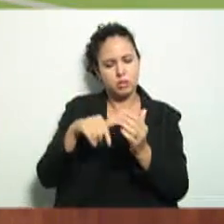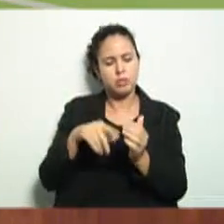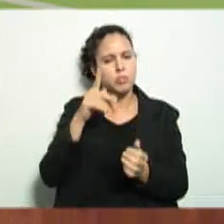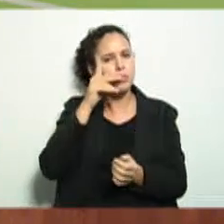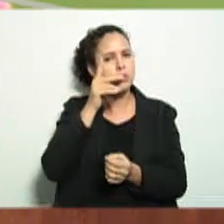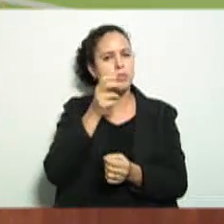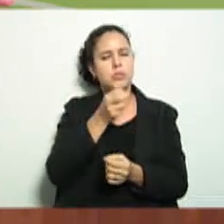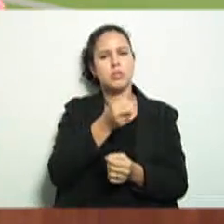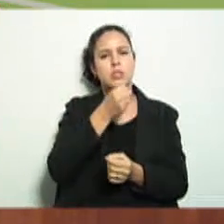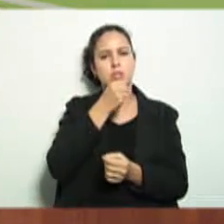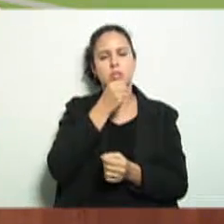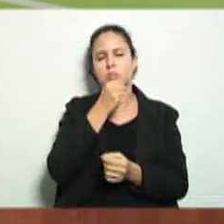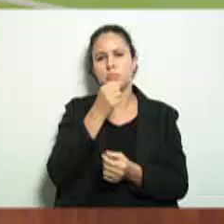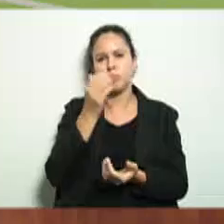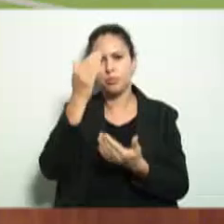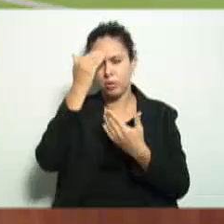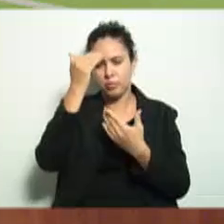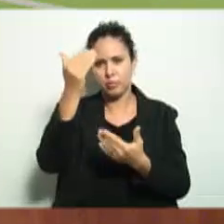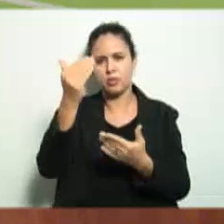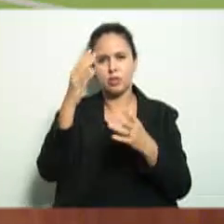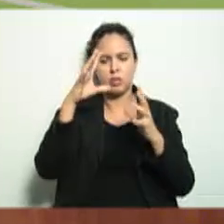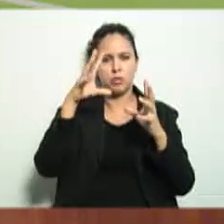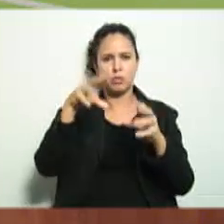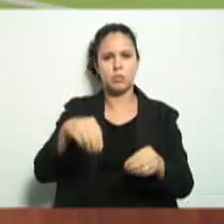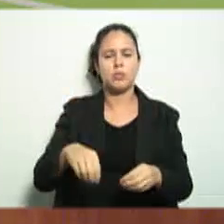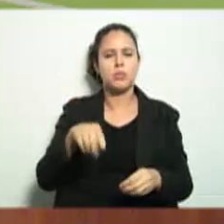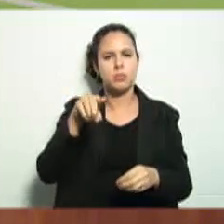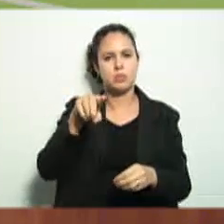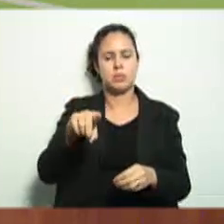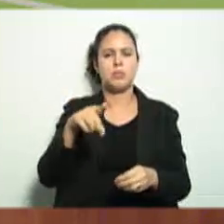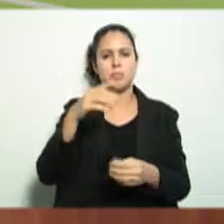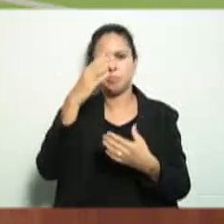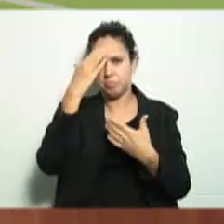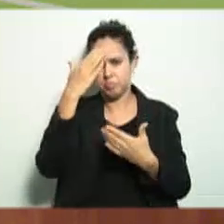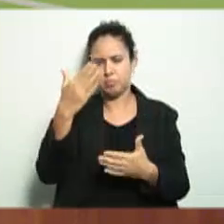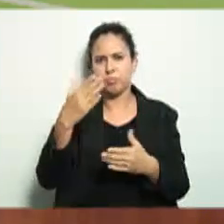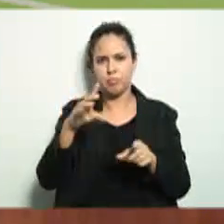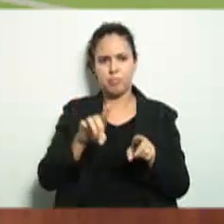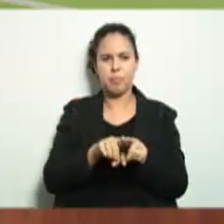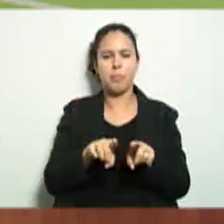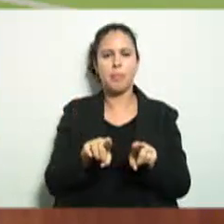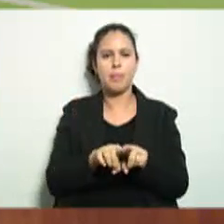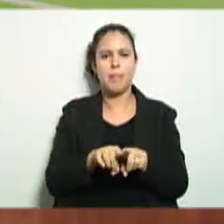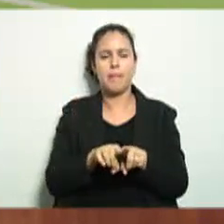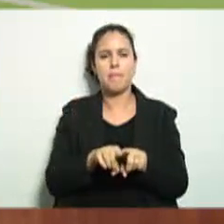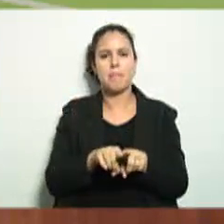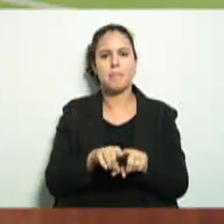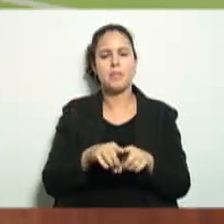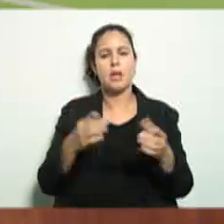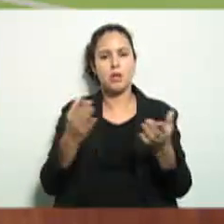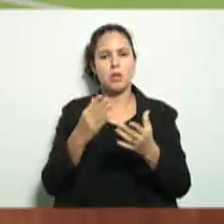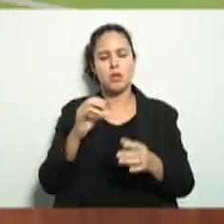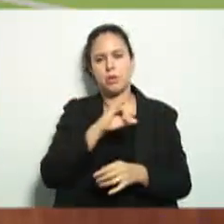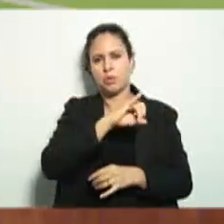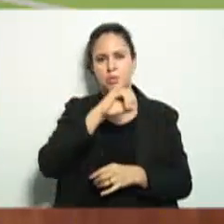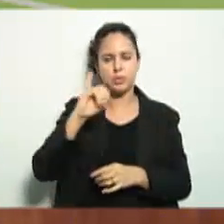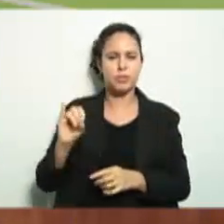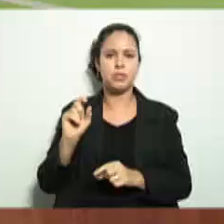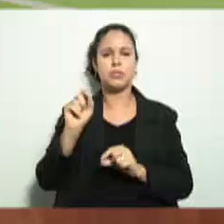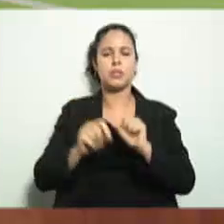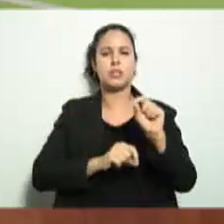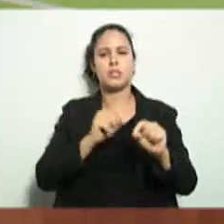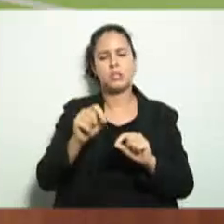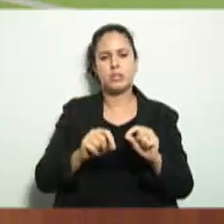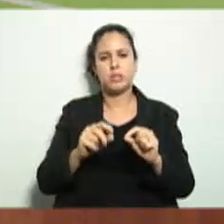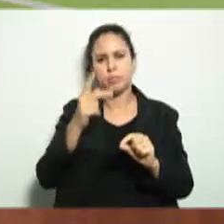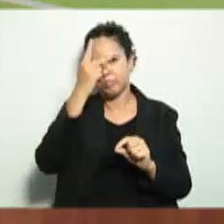Então, gente, muito obrigada pela participação de vocês, tá? E também mandar um super alô para aqueles que não puderam